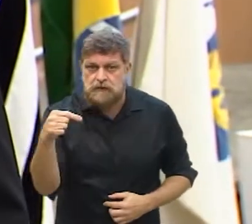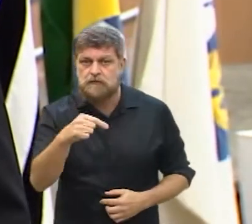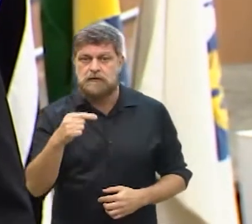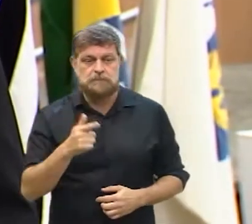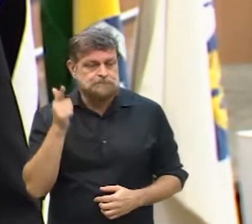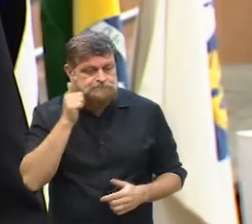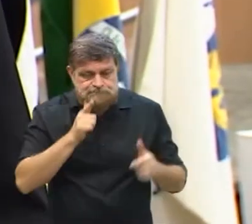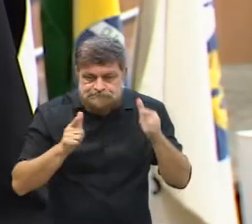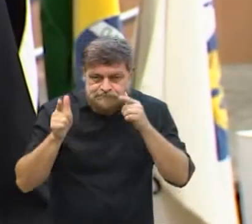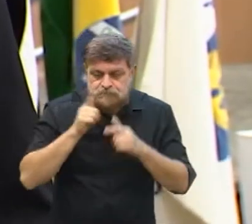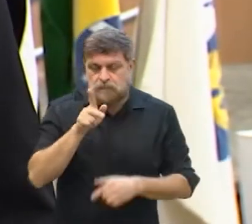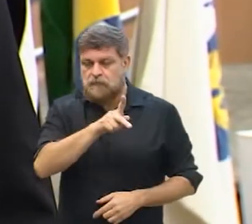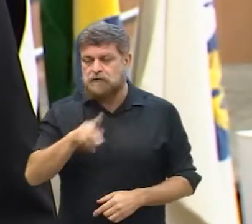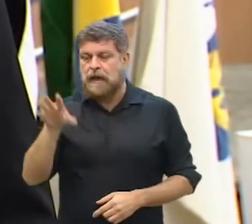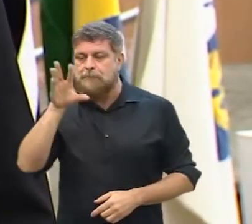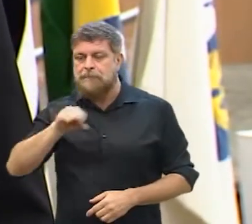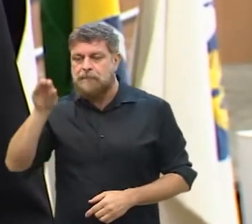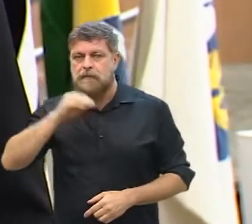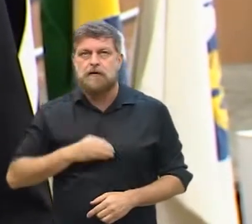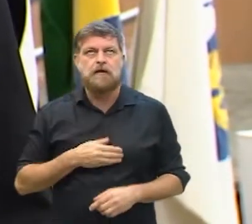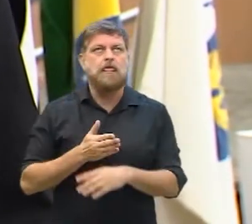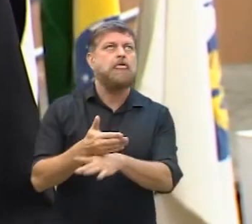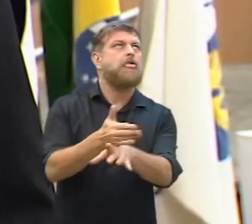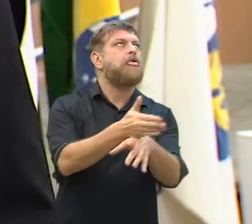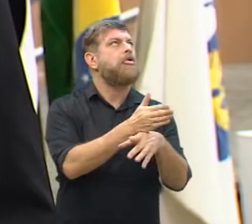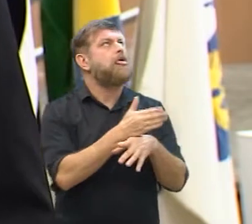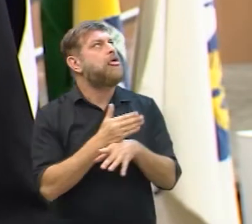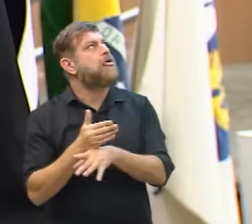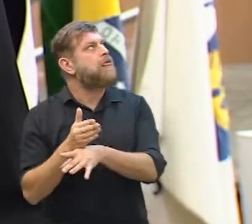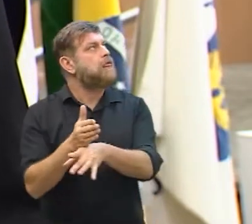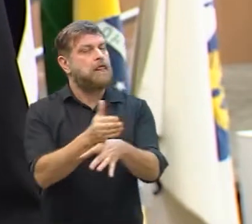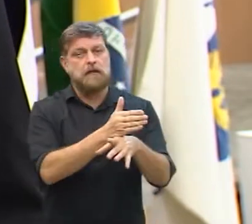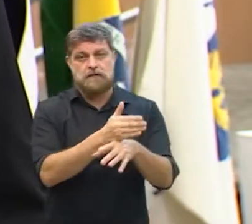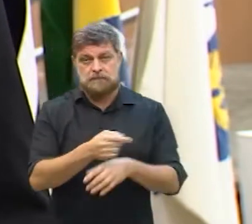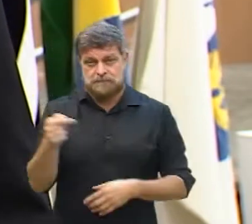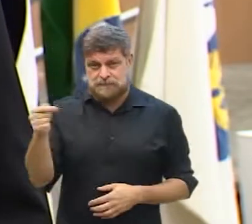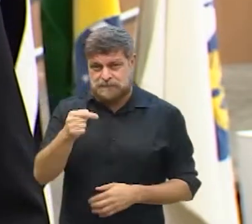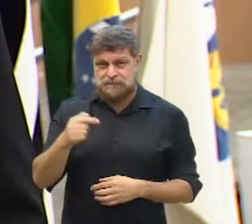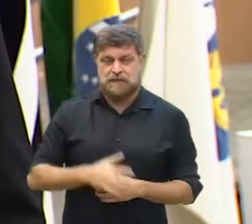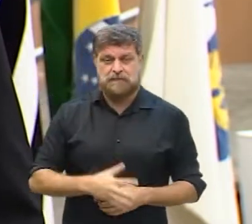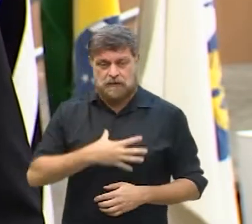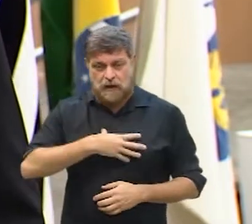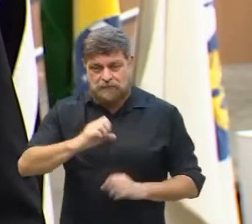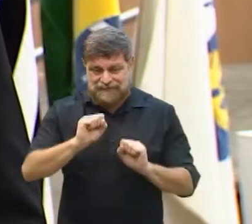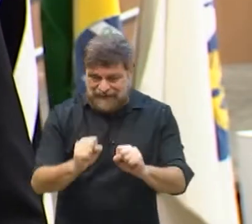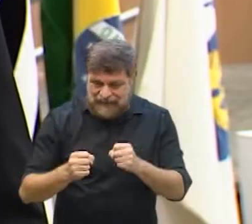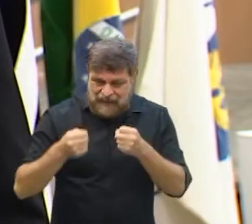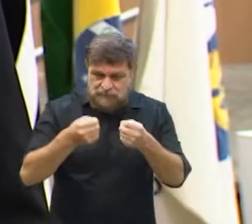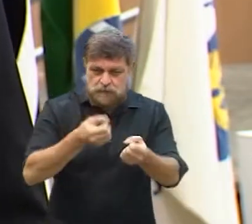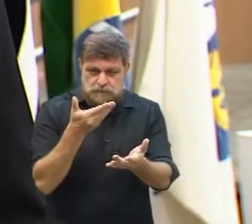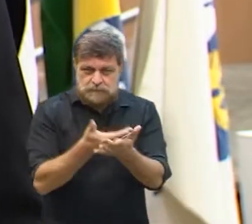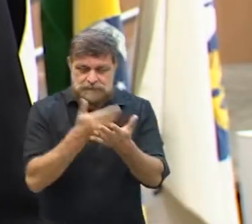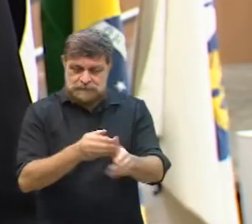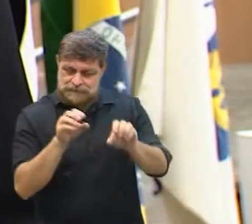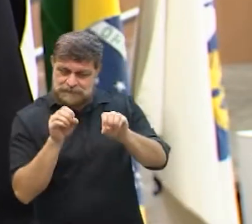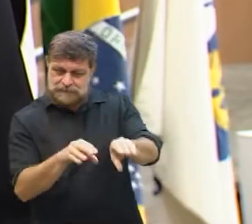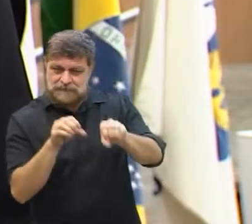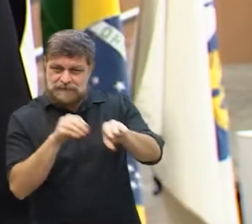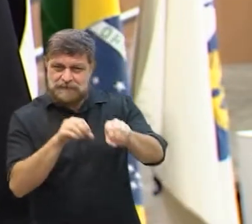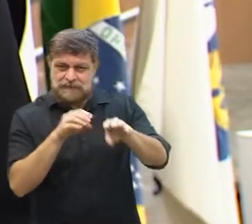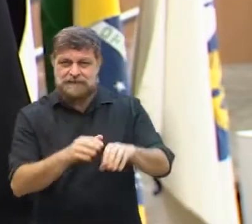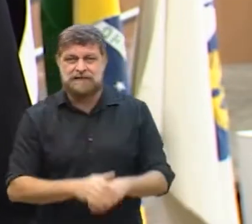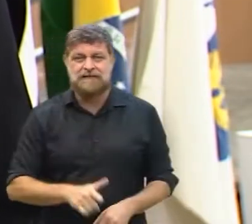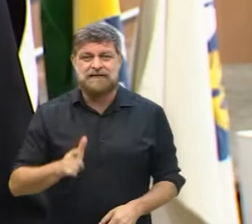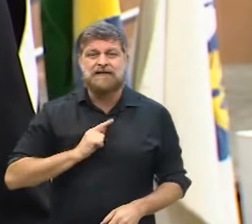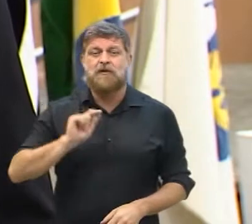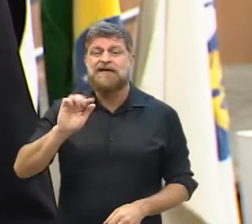poder a professora ensinar. Então, mesmo ele tendo aulas de reforço, é uma questão